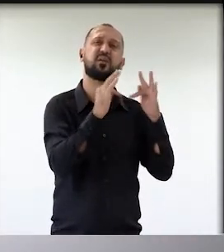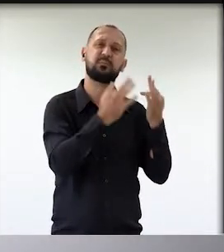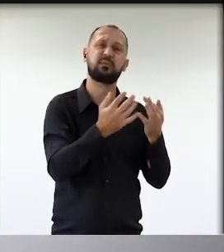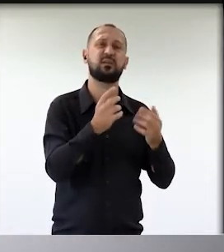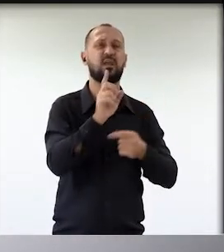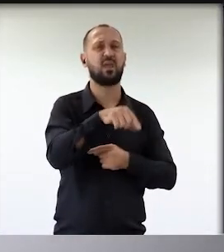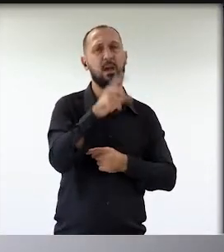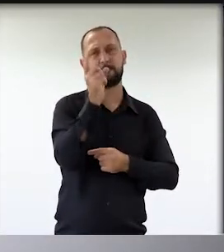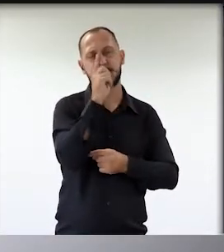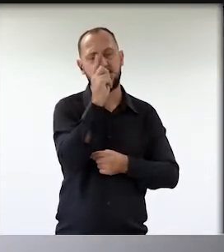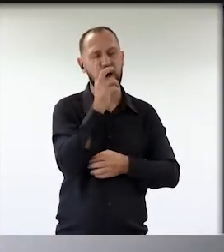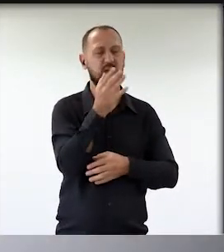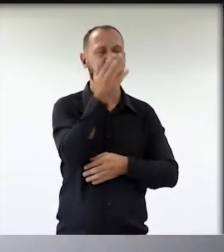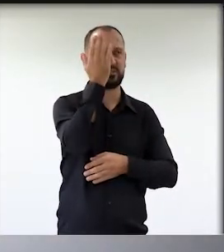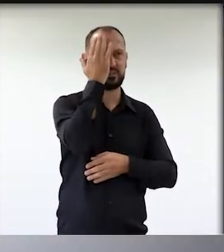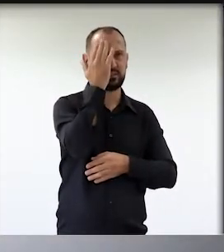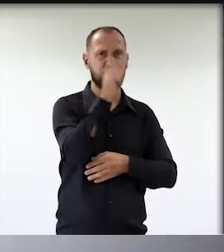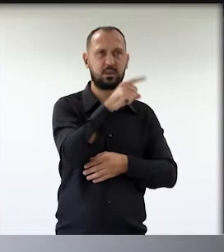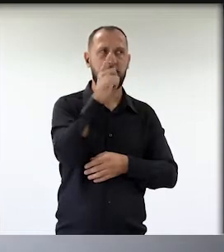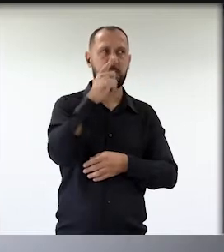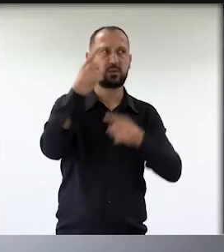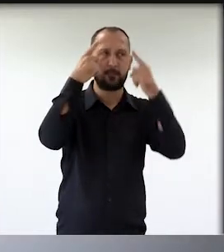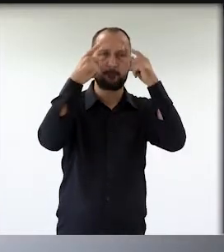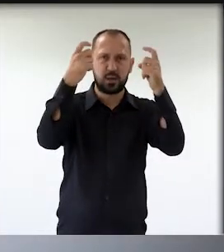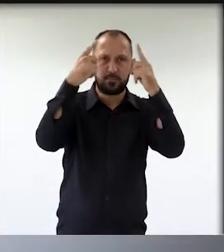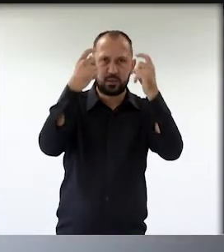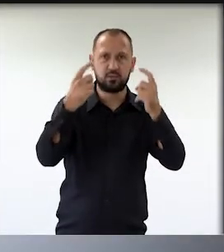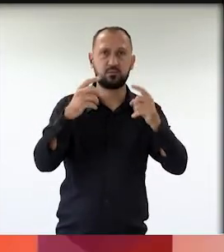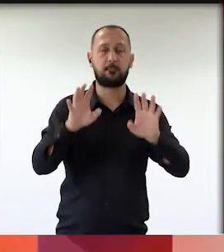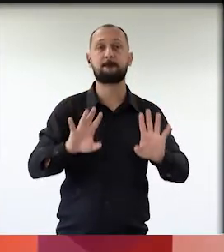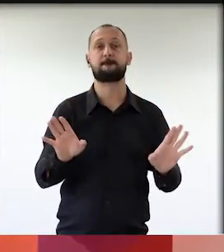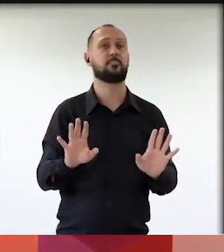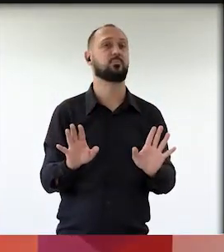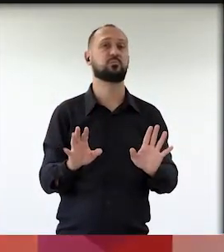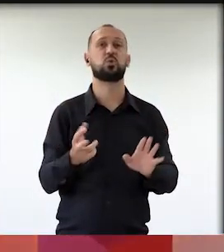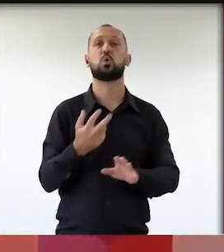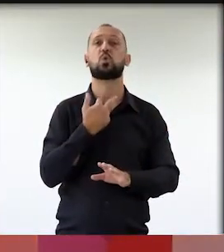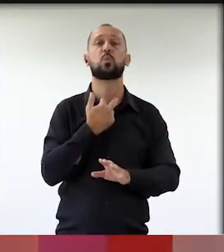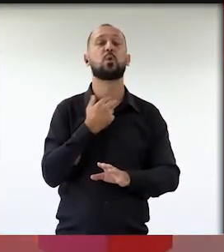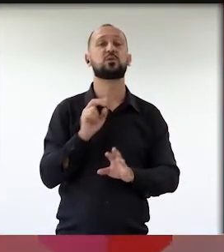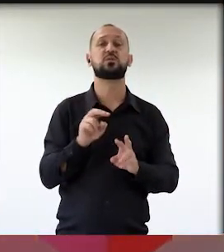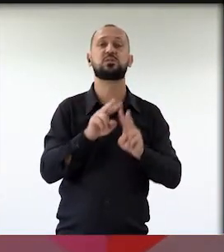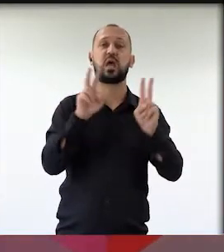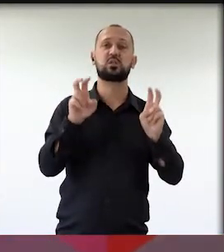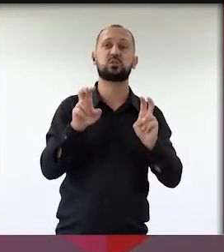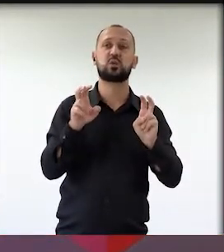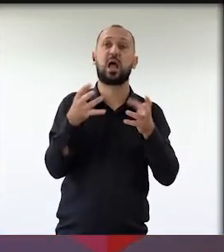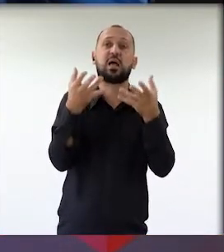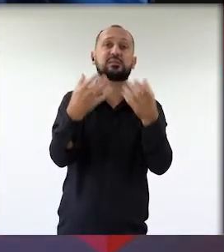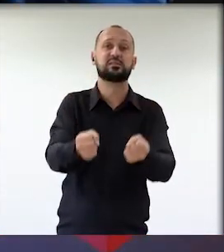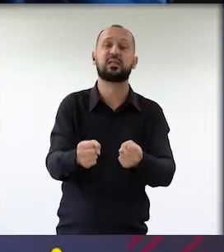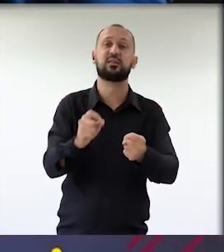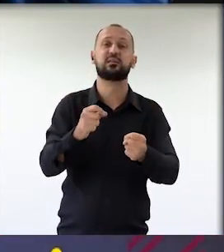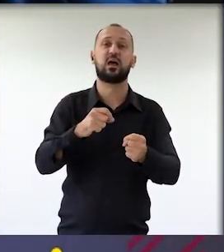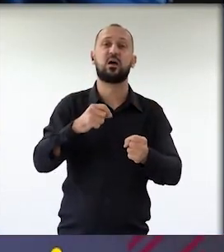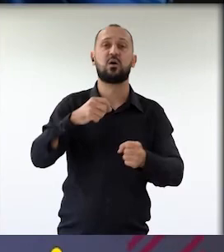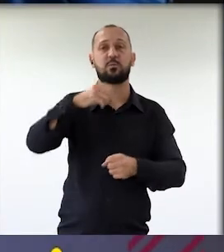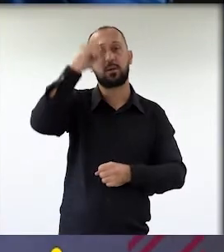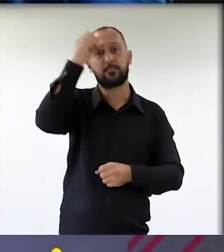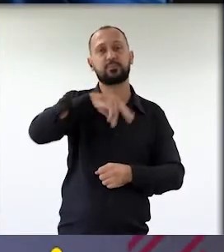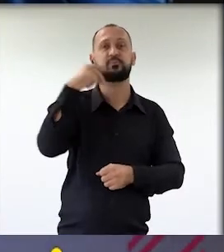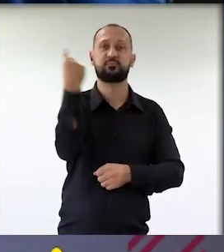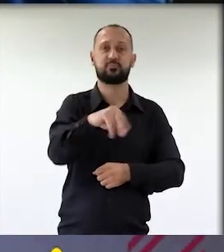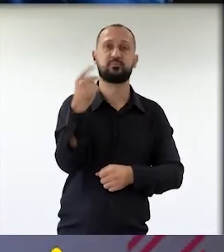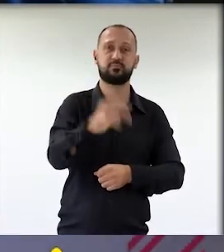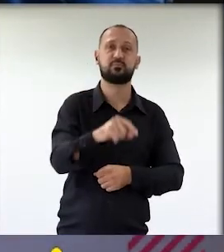dizem, mas é família, é a mãe, a gente sabe que a mãe está estressada. Isso não pode ser motivo para se permitir